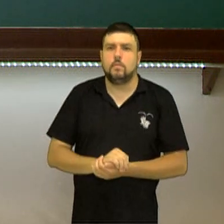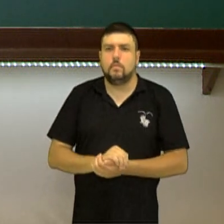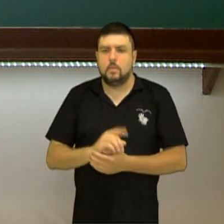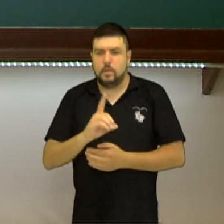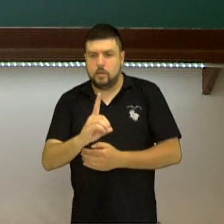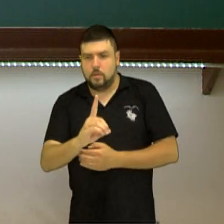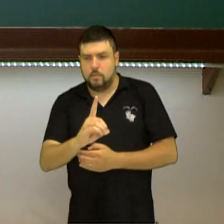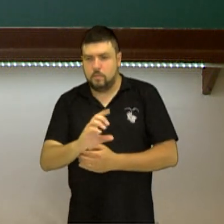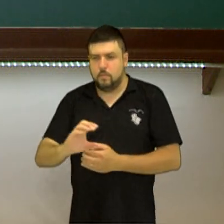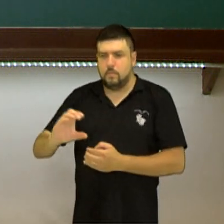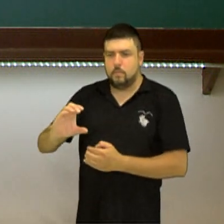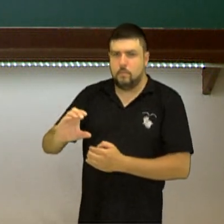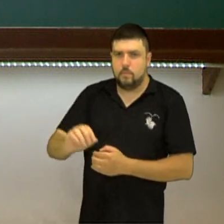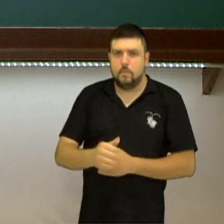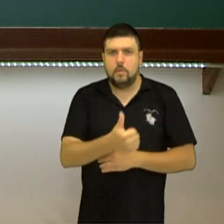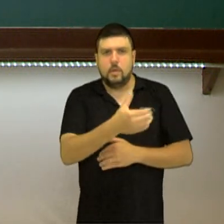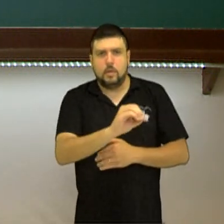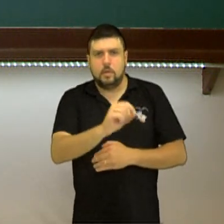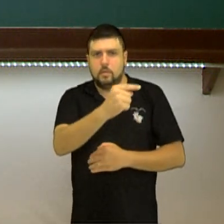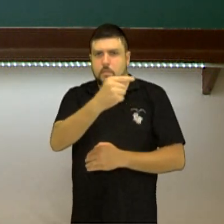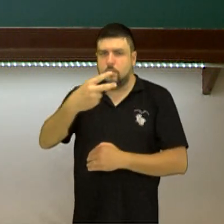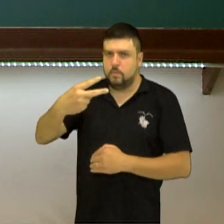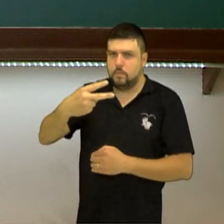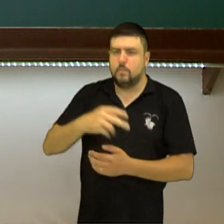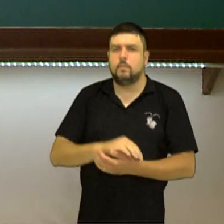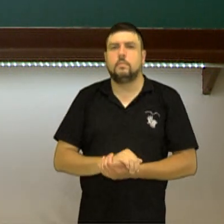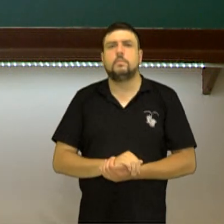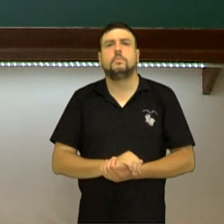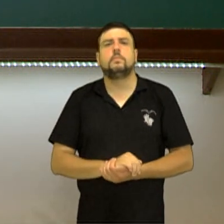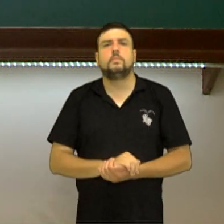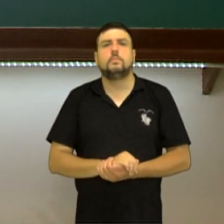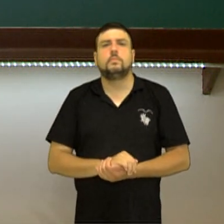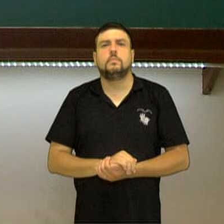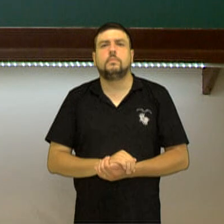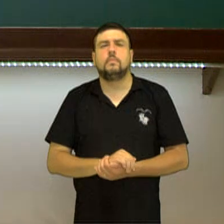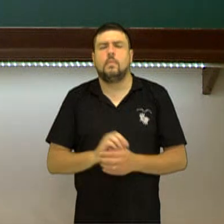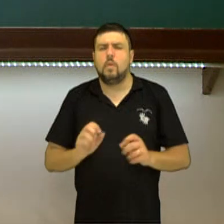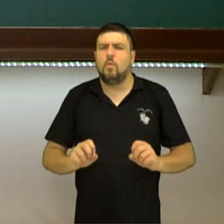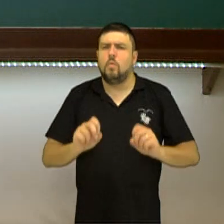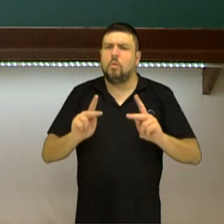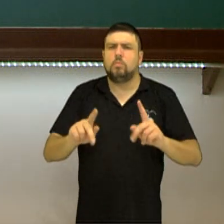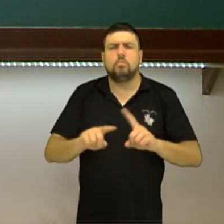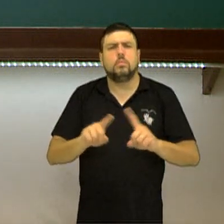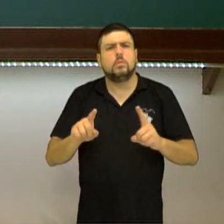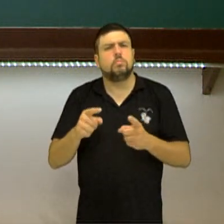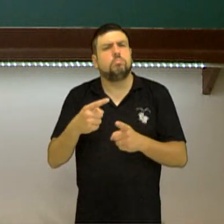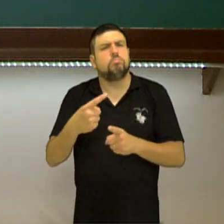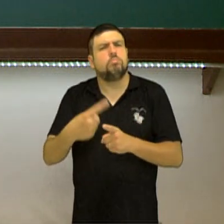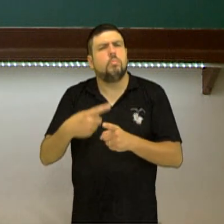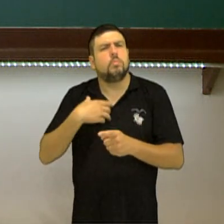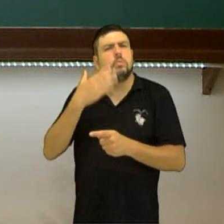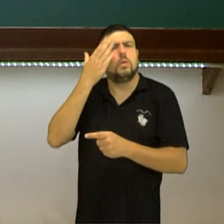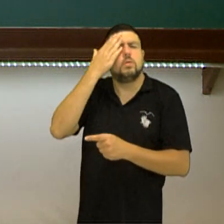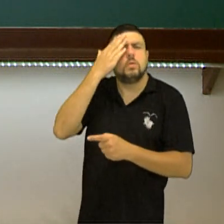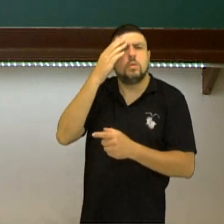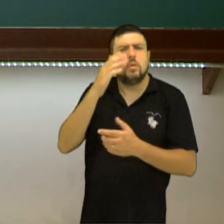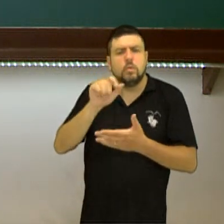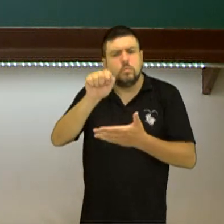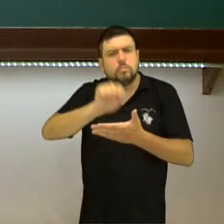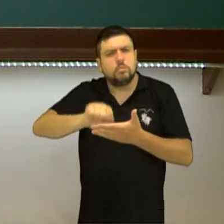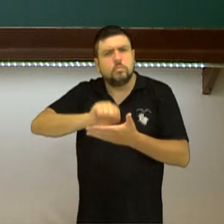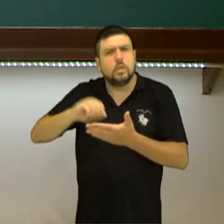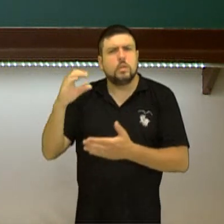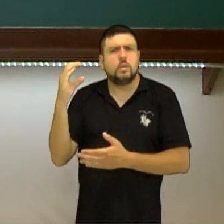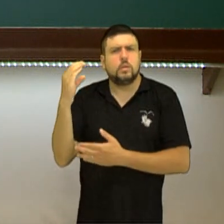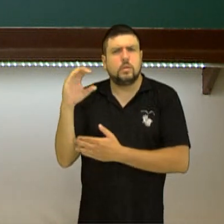científica? A notação científica é extremamente importante, não só para artigos científicos, como também para engenharia, porque a gente usa no dia a dia